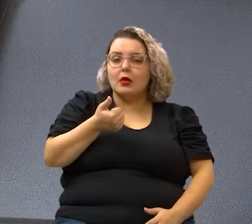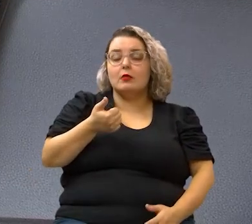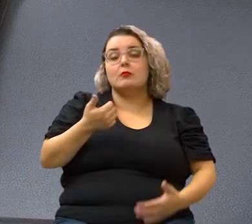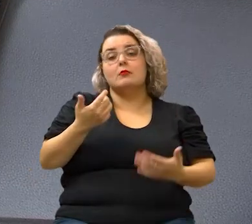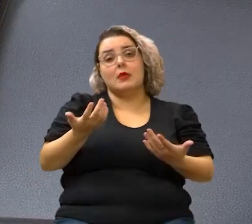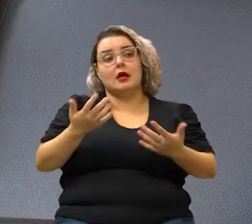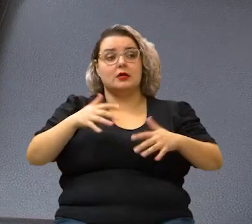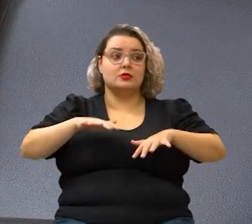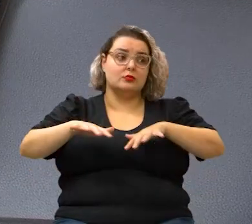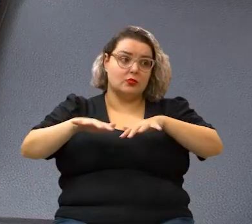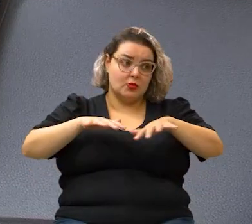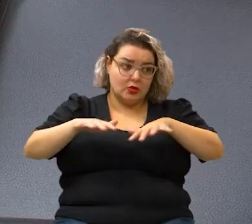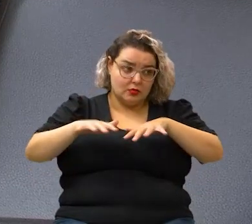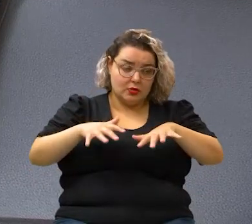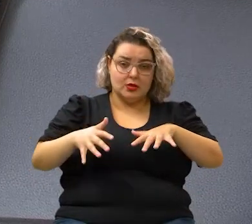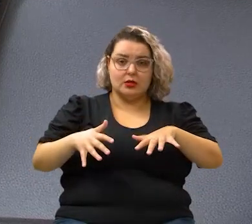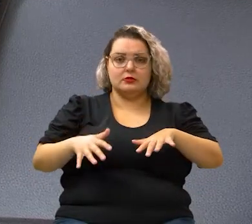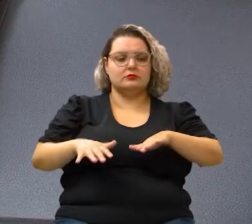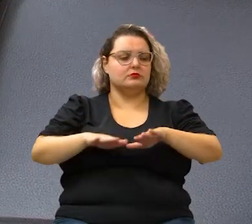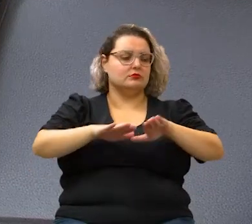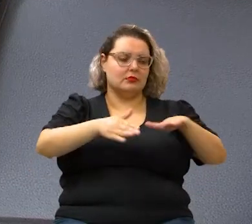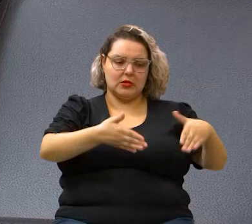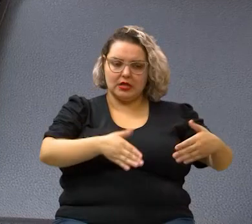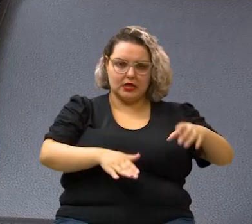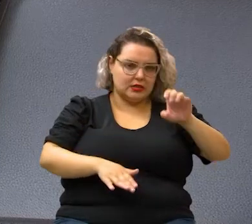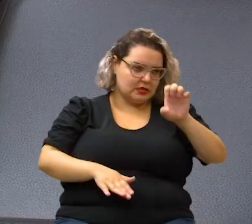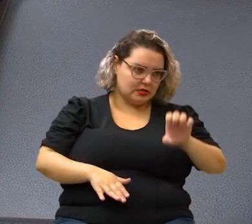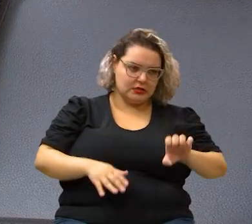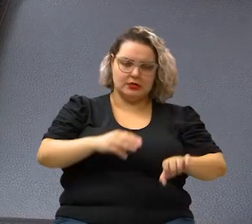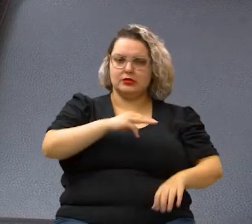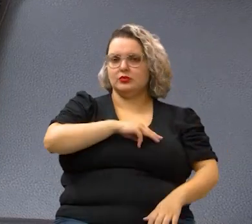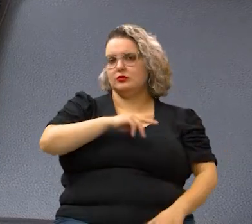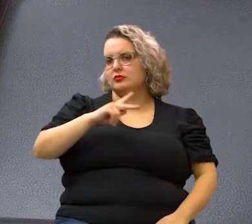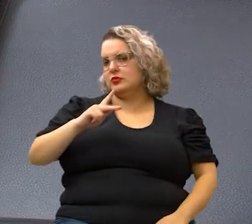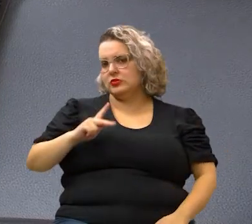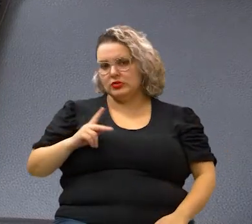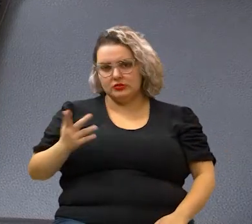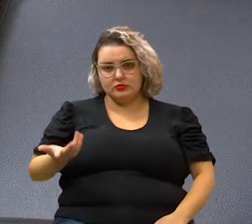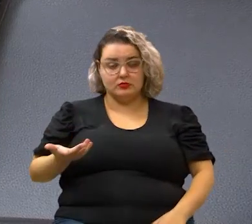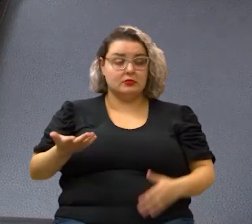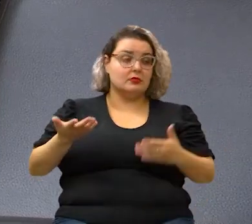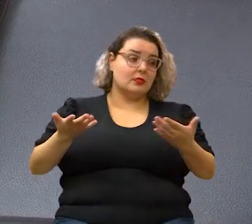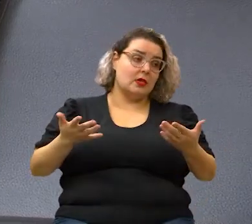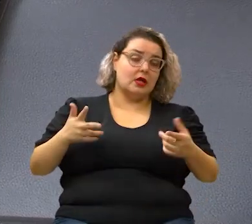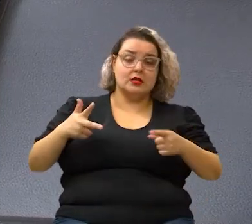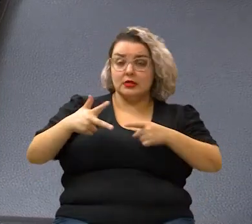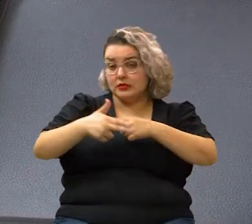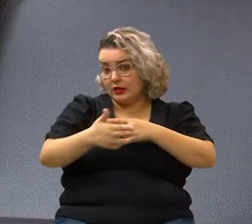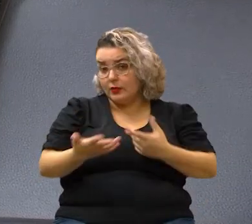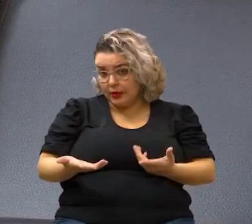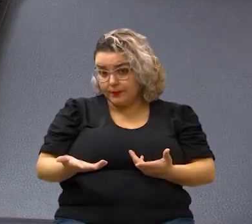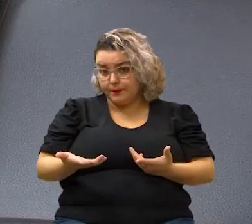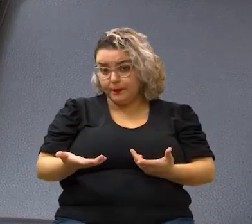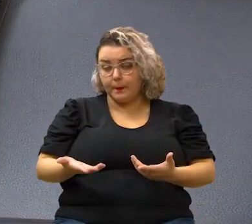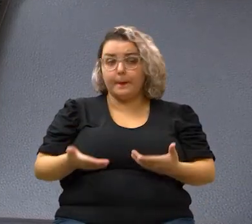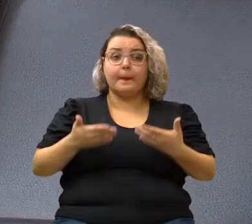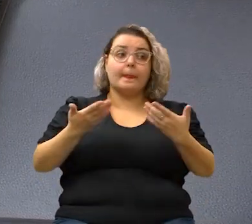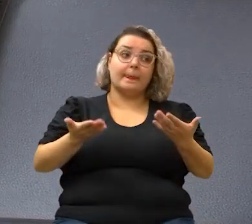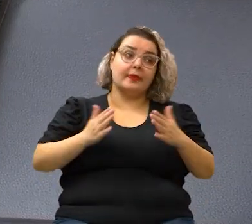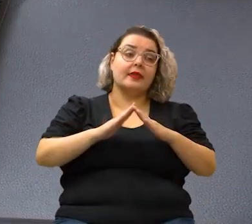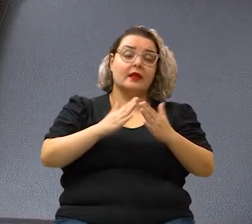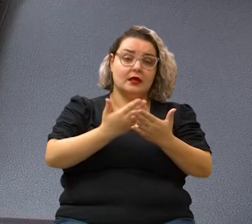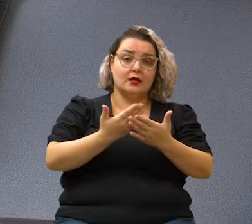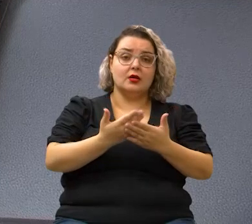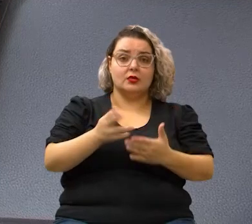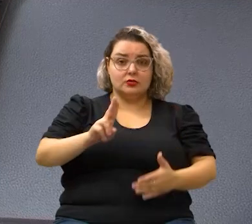devido a uma movimentação por parte da esquerda, por parte do Ministério Público, acabaram interrompendo. Mas a escola